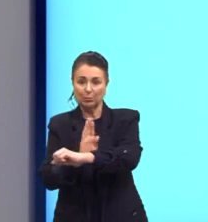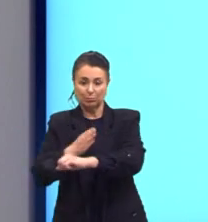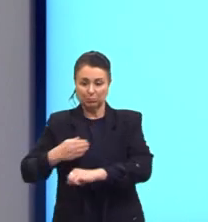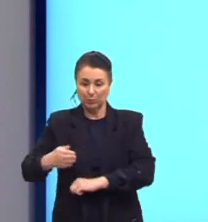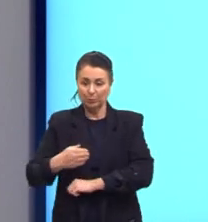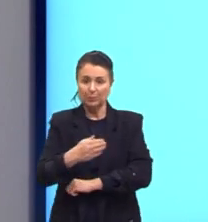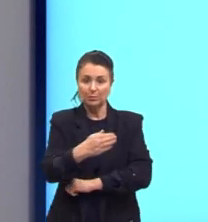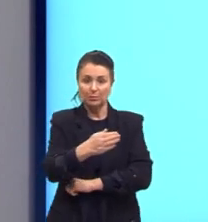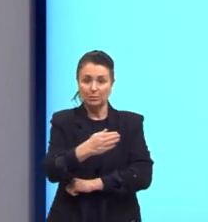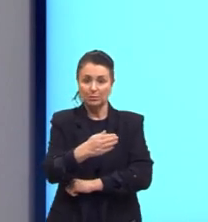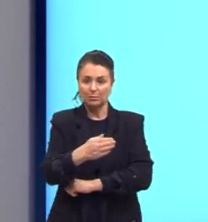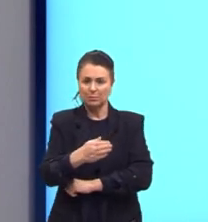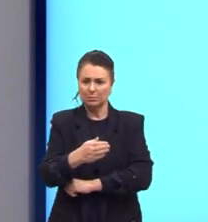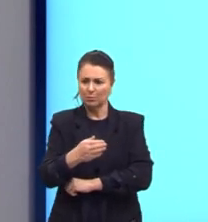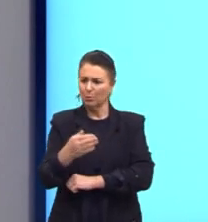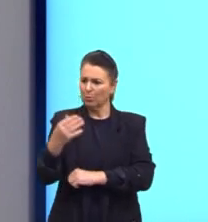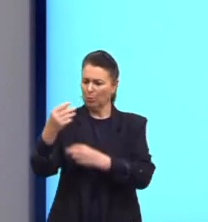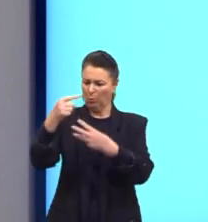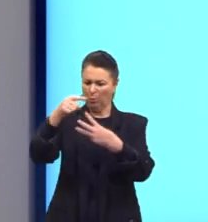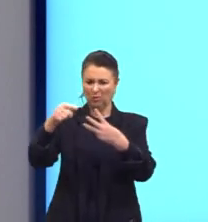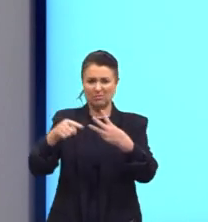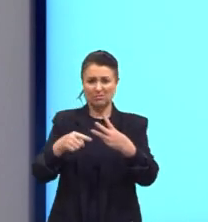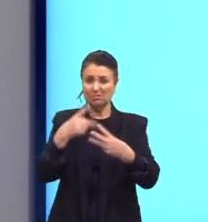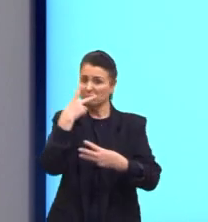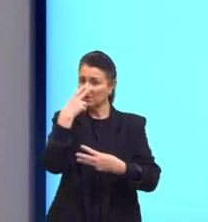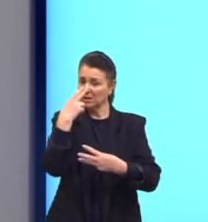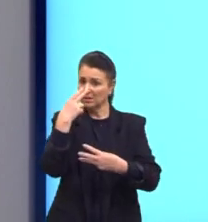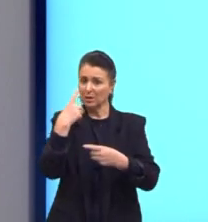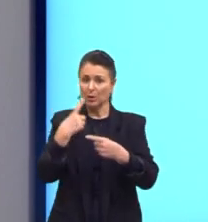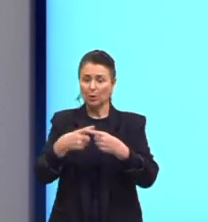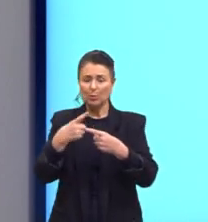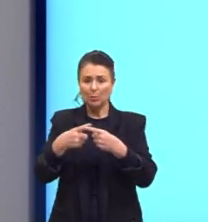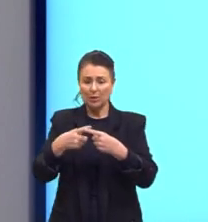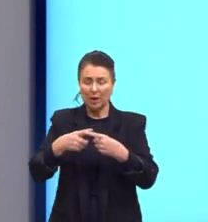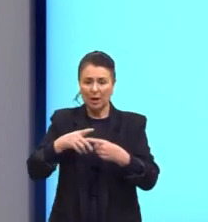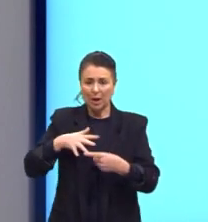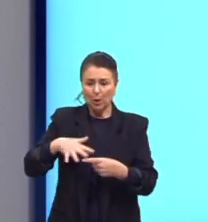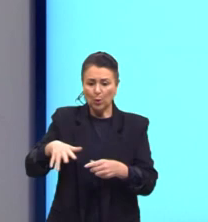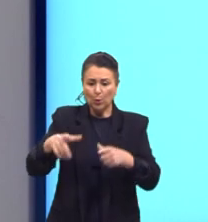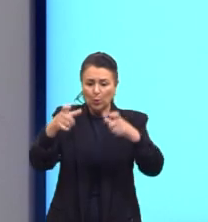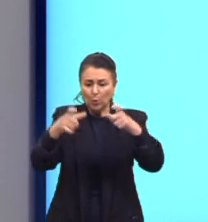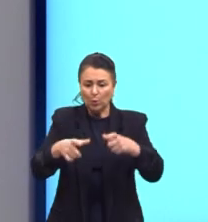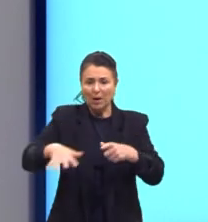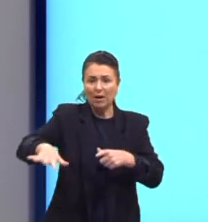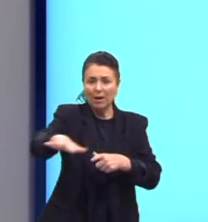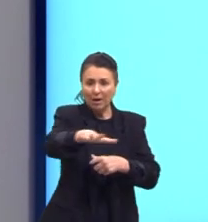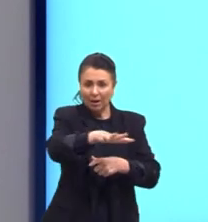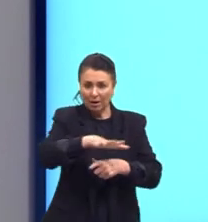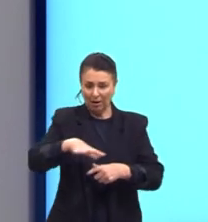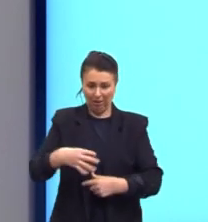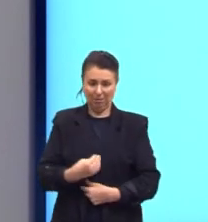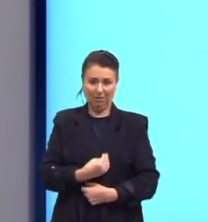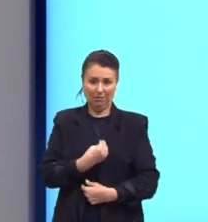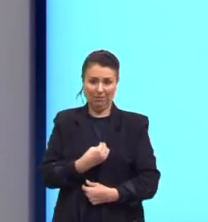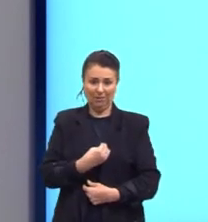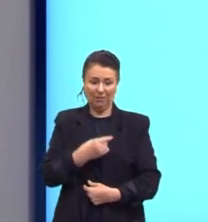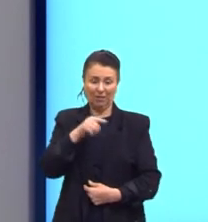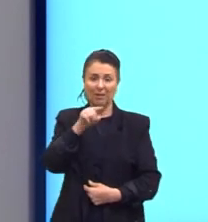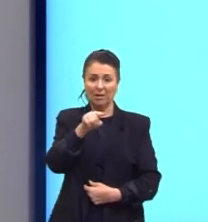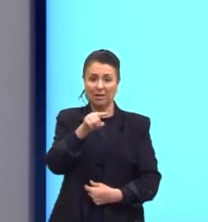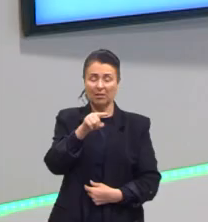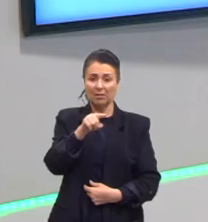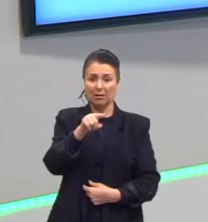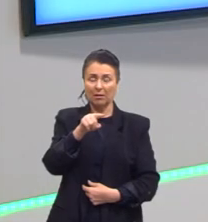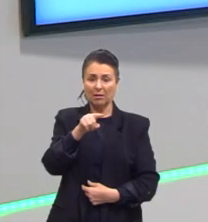então eles são muito parecido só porque a pressão do ambiente que eles vivem